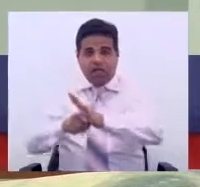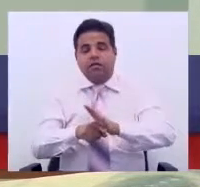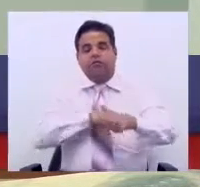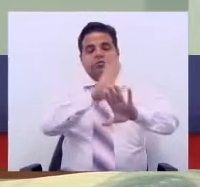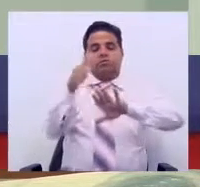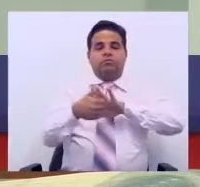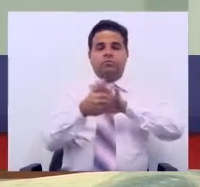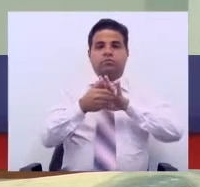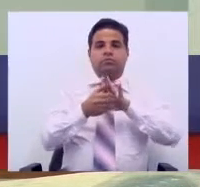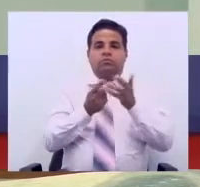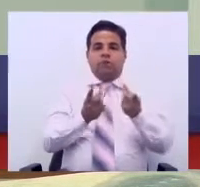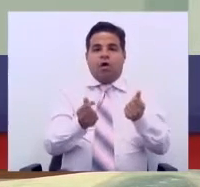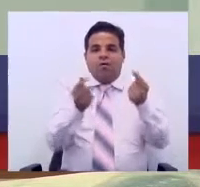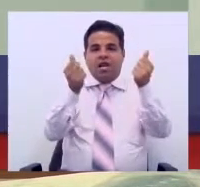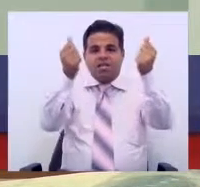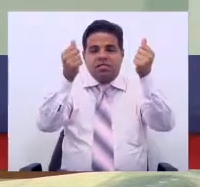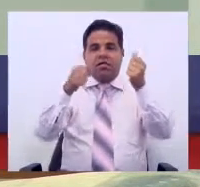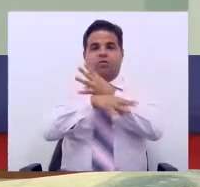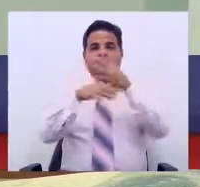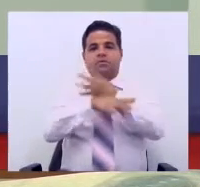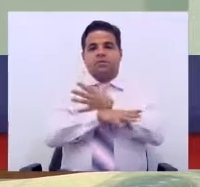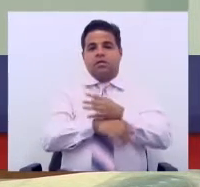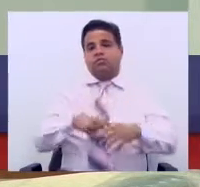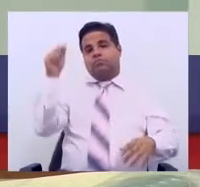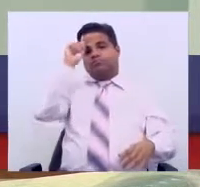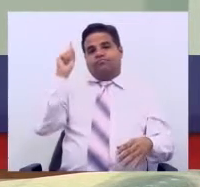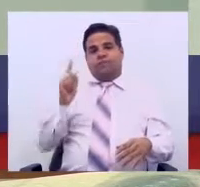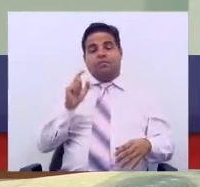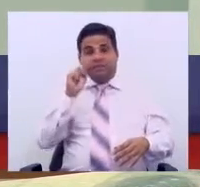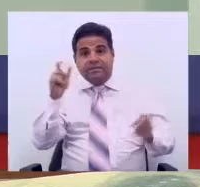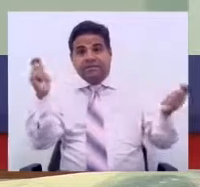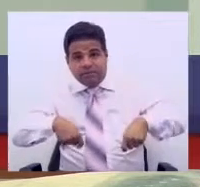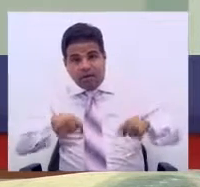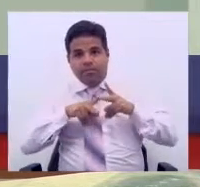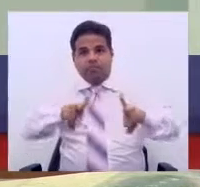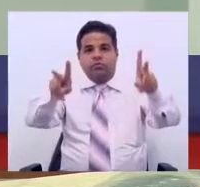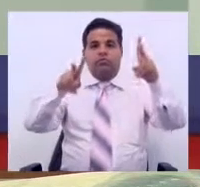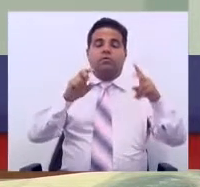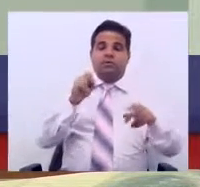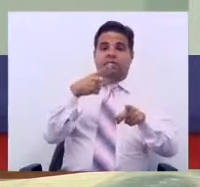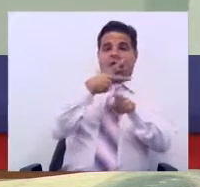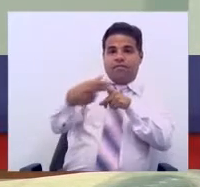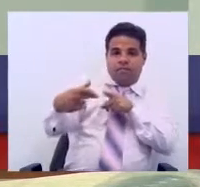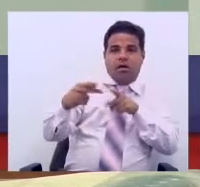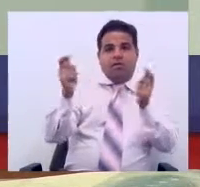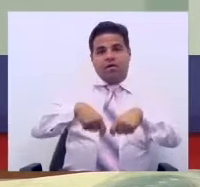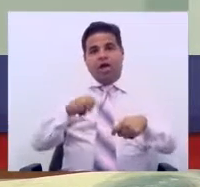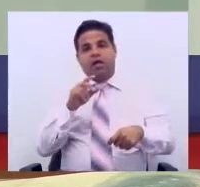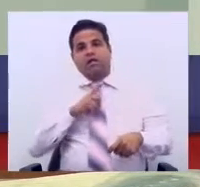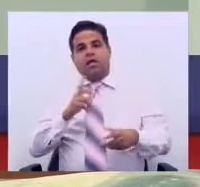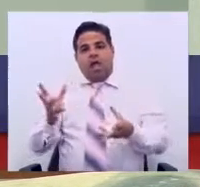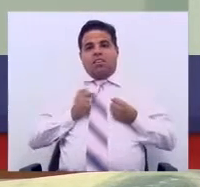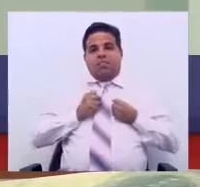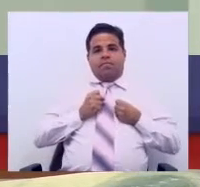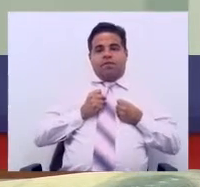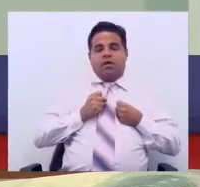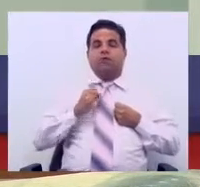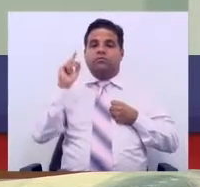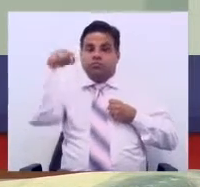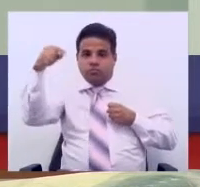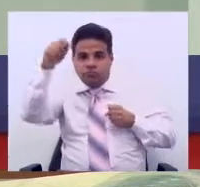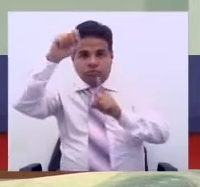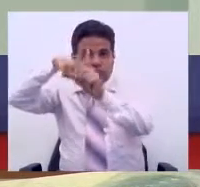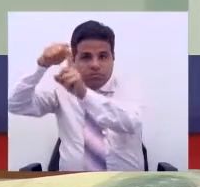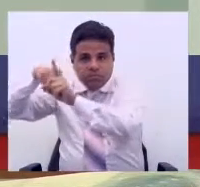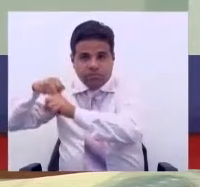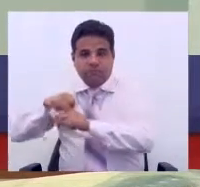situação financeira do município. Então não se sabe nem se vai conseguir ter vitória do ponto de vista de receberem nos próximos